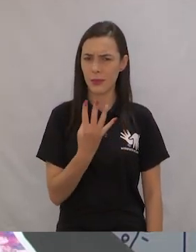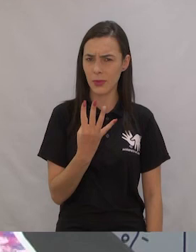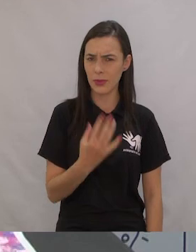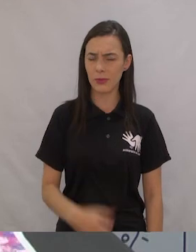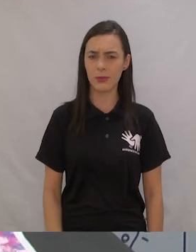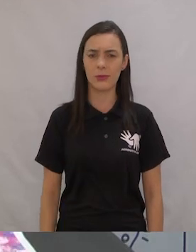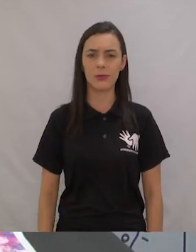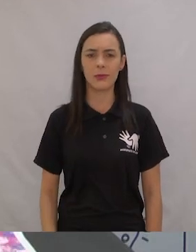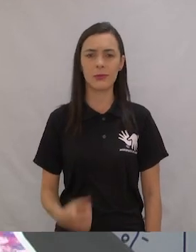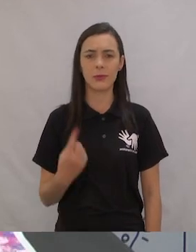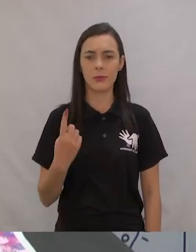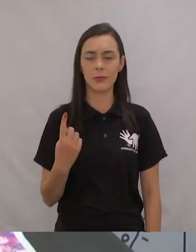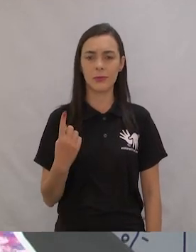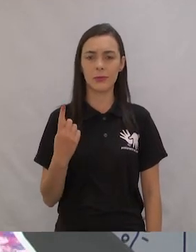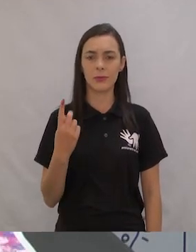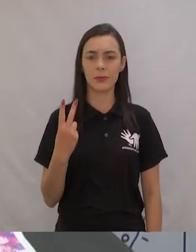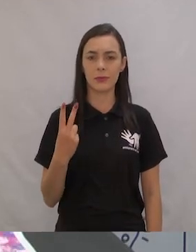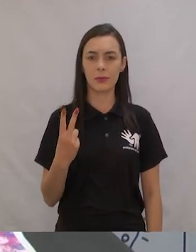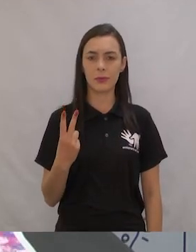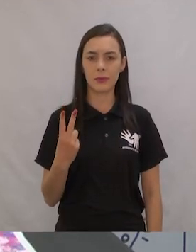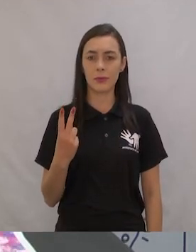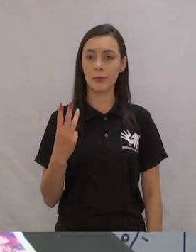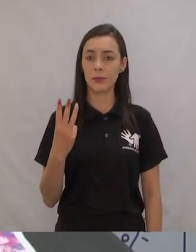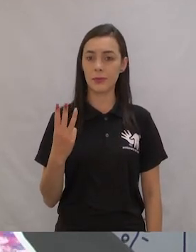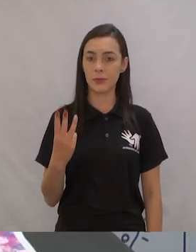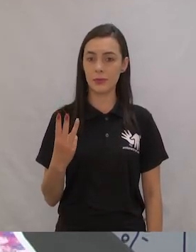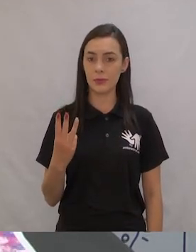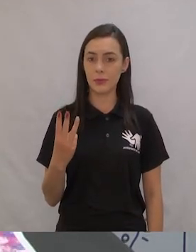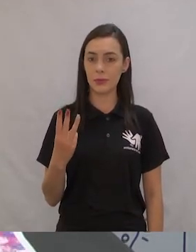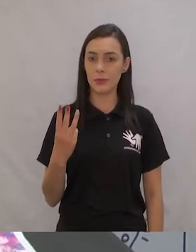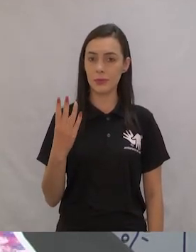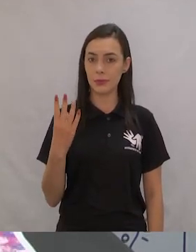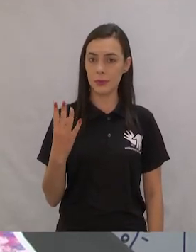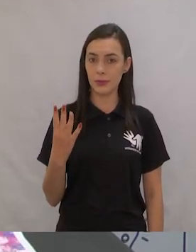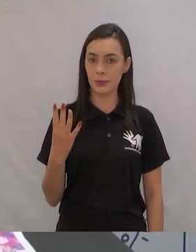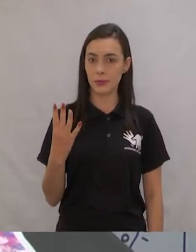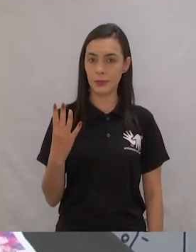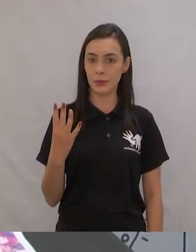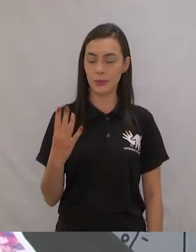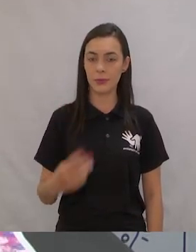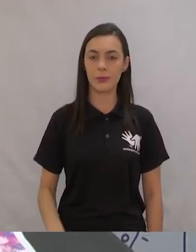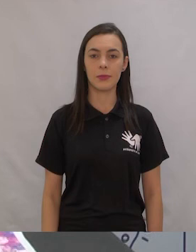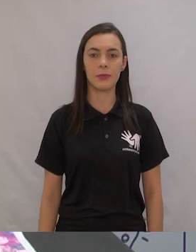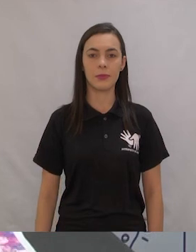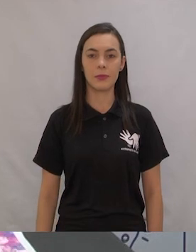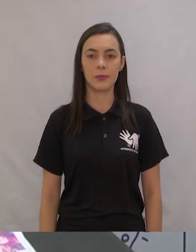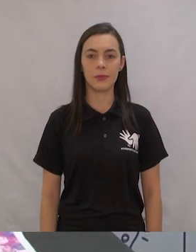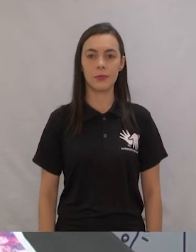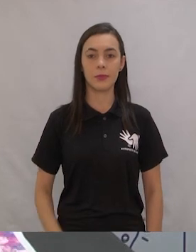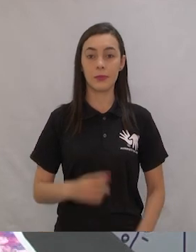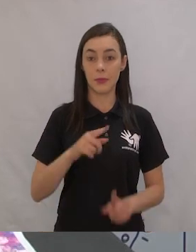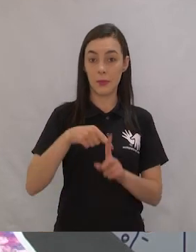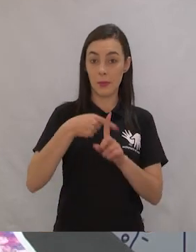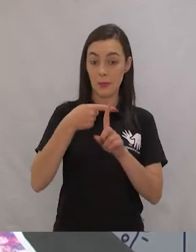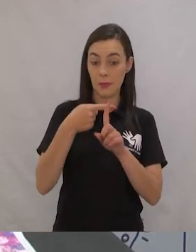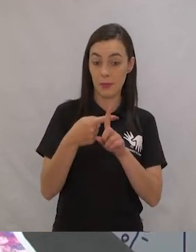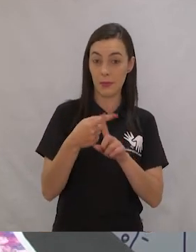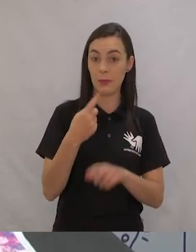4? 1, 2, 3, 4.